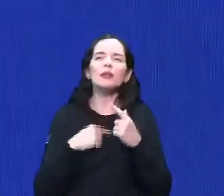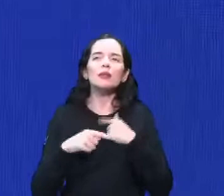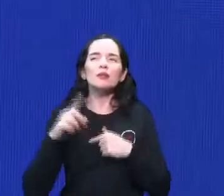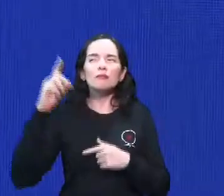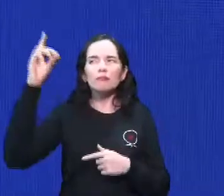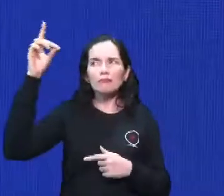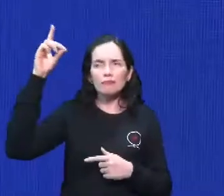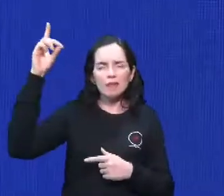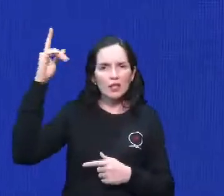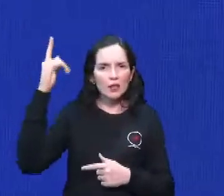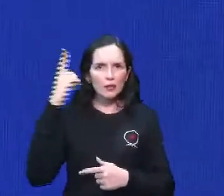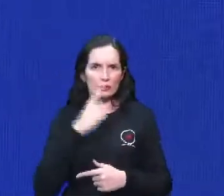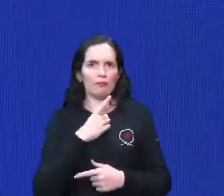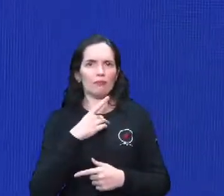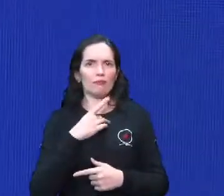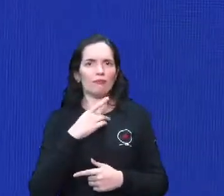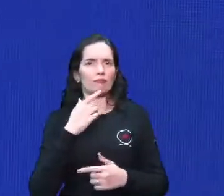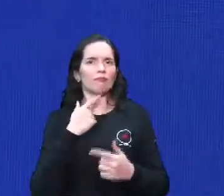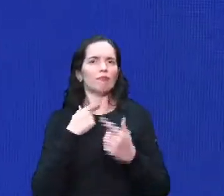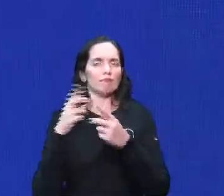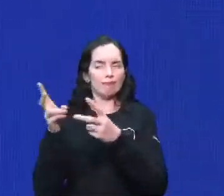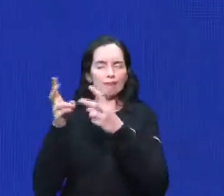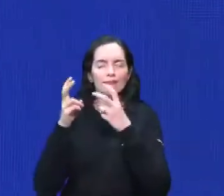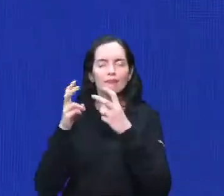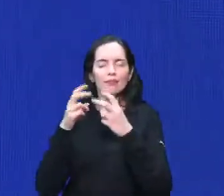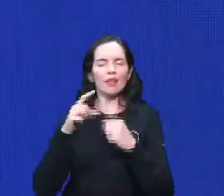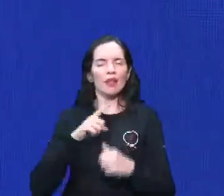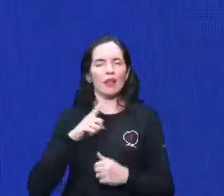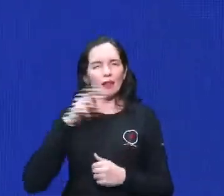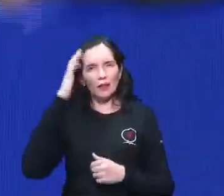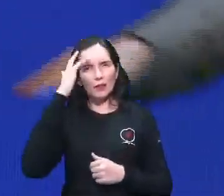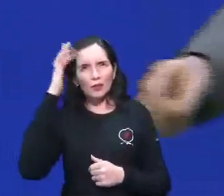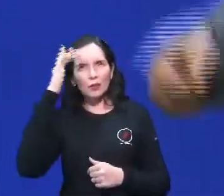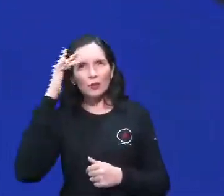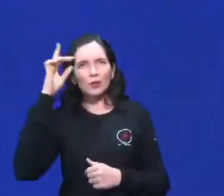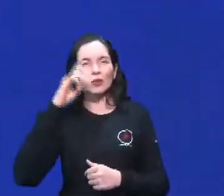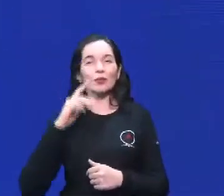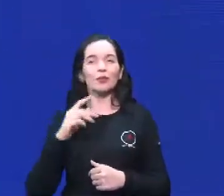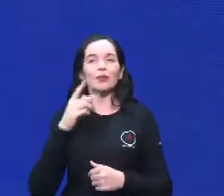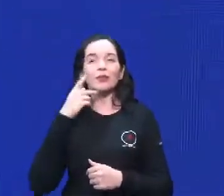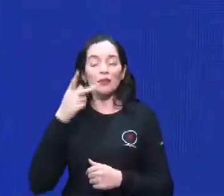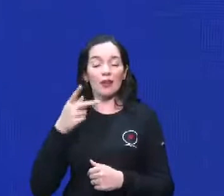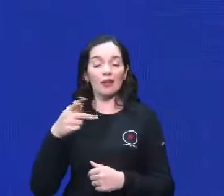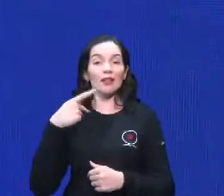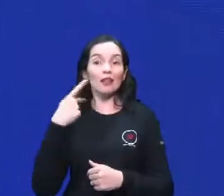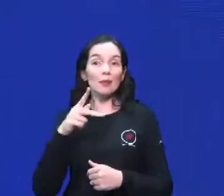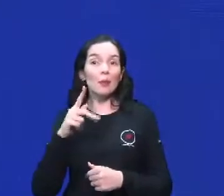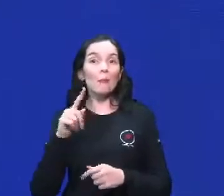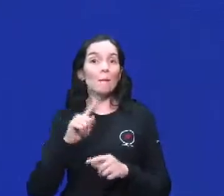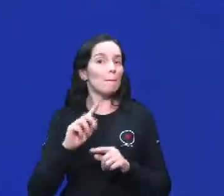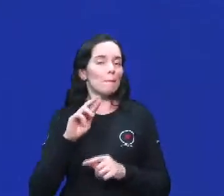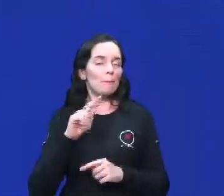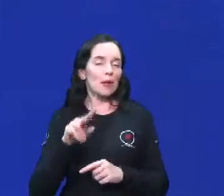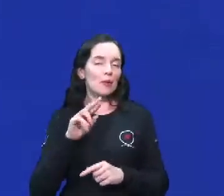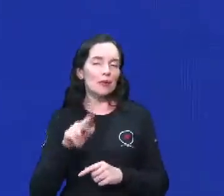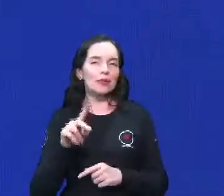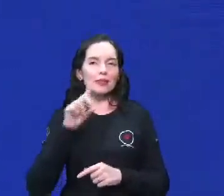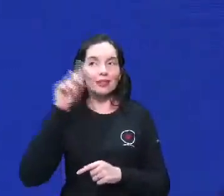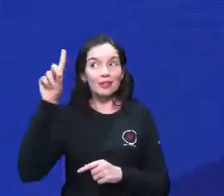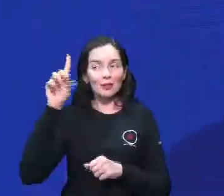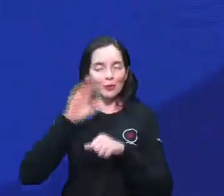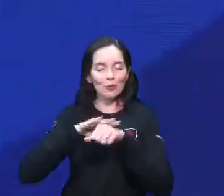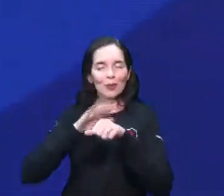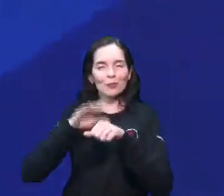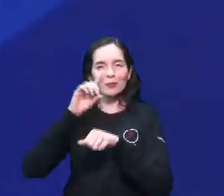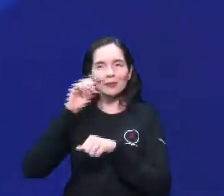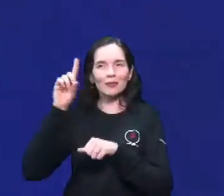que Deus quer. Tem sonho que você diz que é teu, mas não é teu, é de Deus. Deus que te deu. Você está entendendo isso?